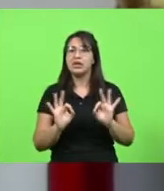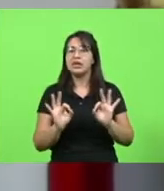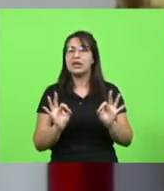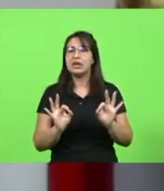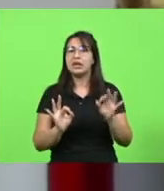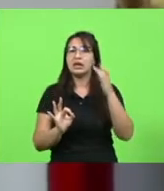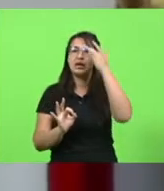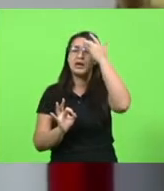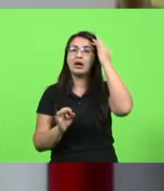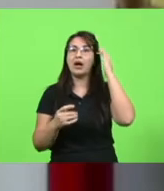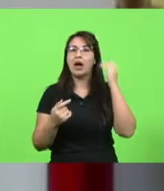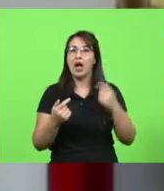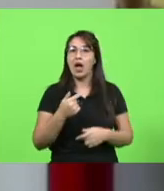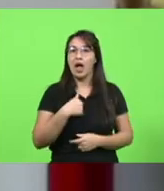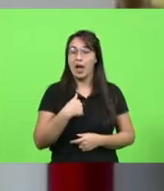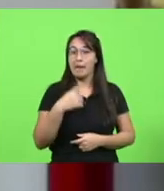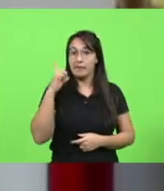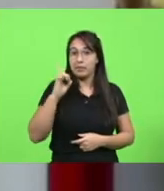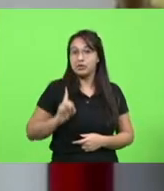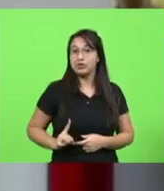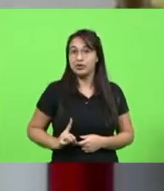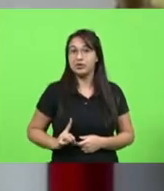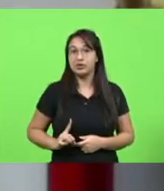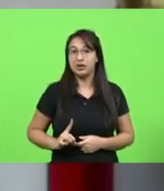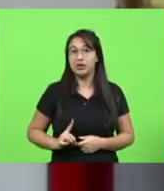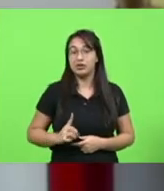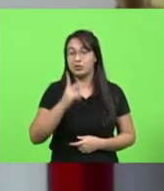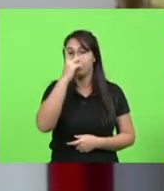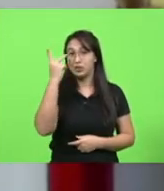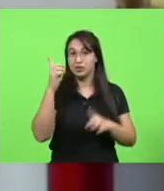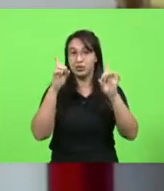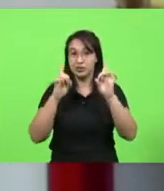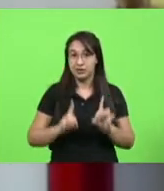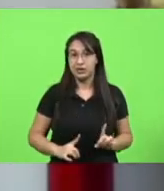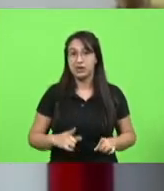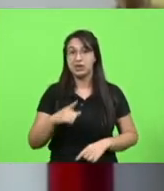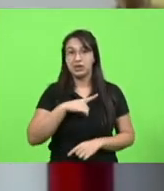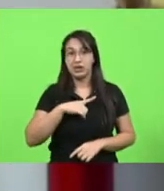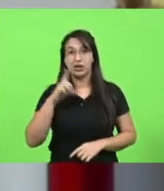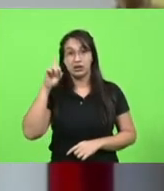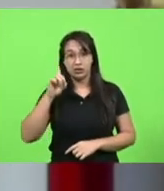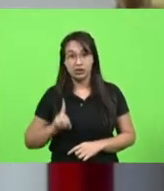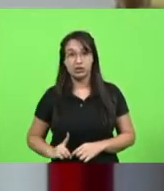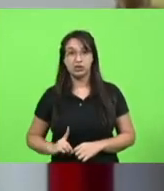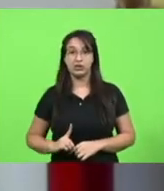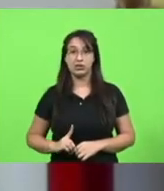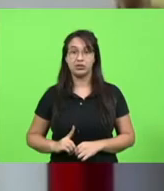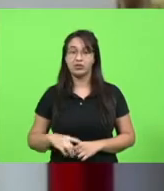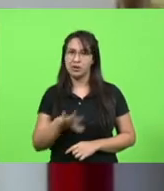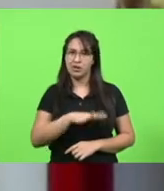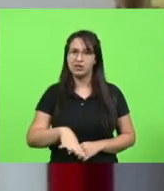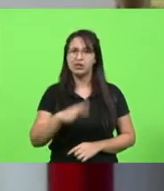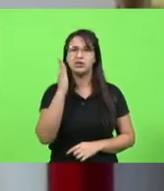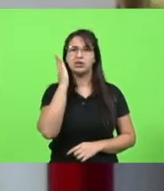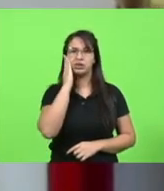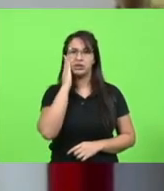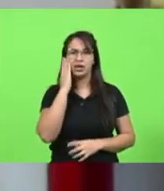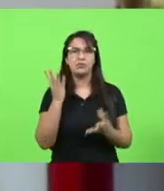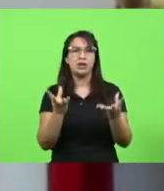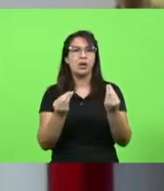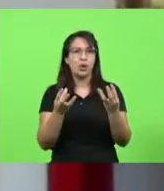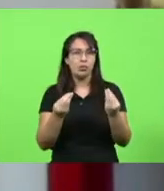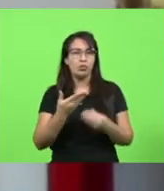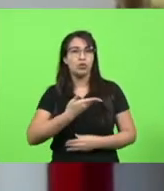é um direito nosso, enquanto pessoa com deficiência. Ou seja, a gente sabe, eu já tive muitos amigos conhecidos